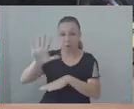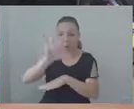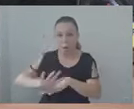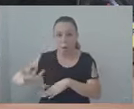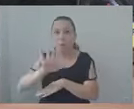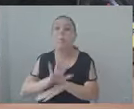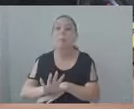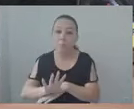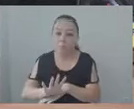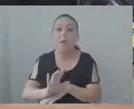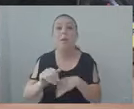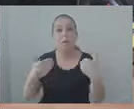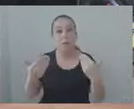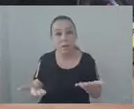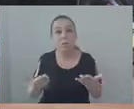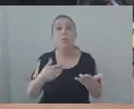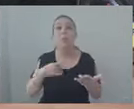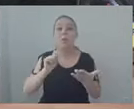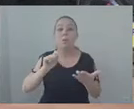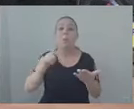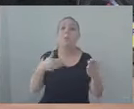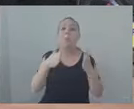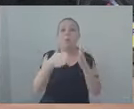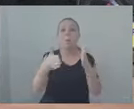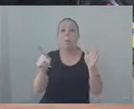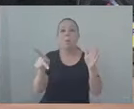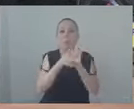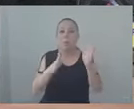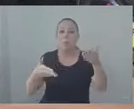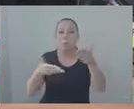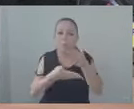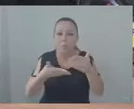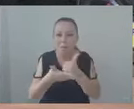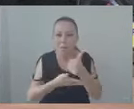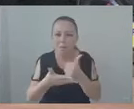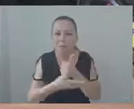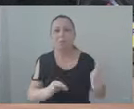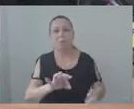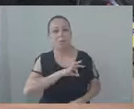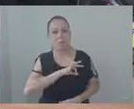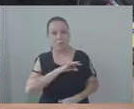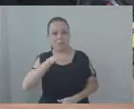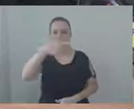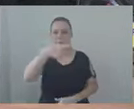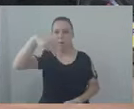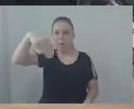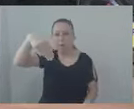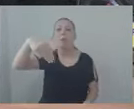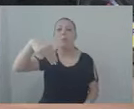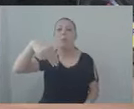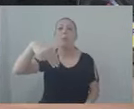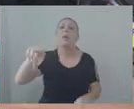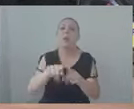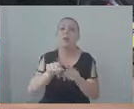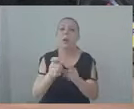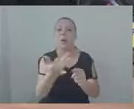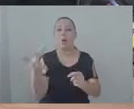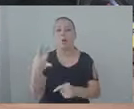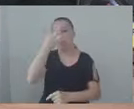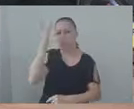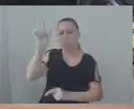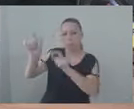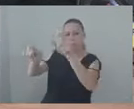momento, a base da Polícia Militar, né, que são os nossos soldados, cabos e algumas das nossas praças. E nós teremos um outro momento